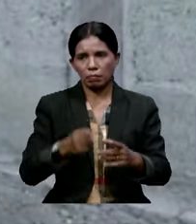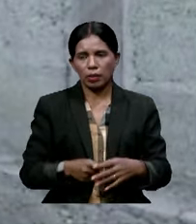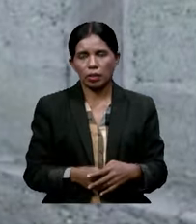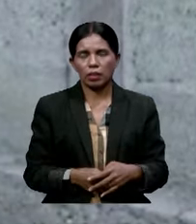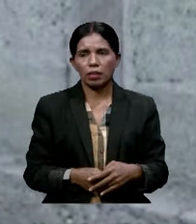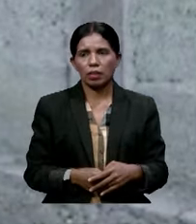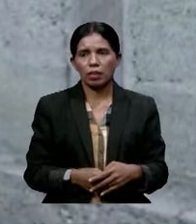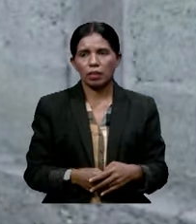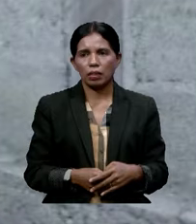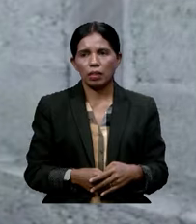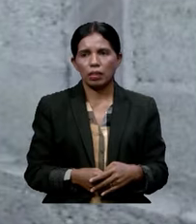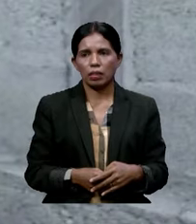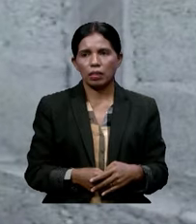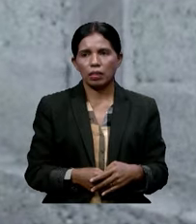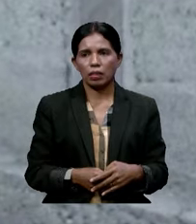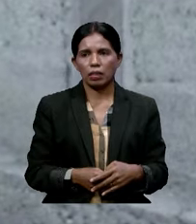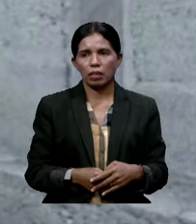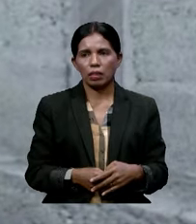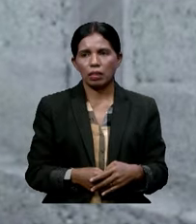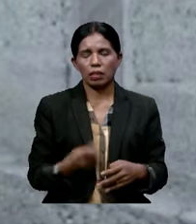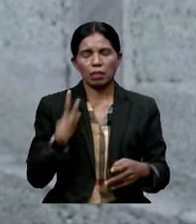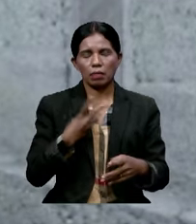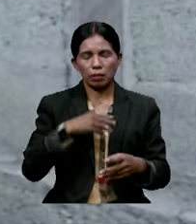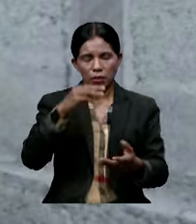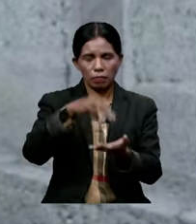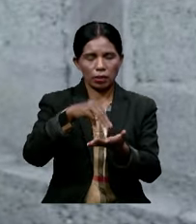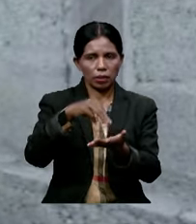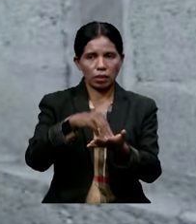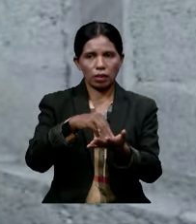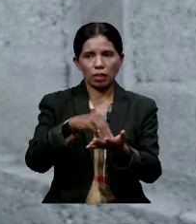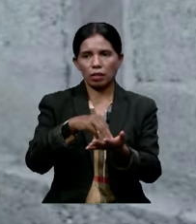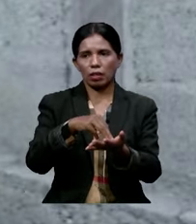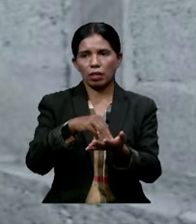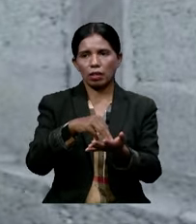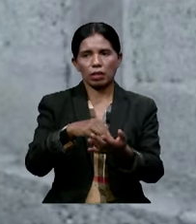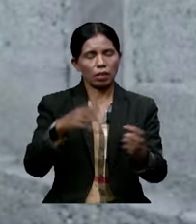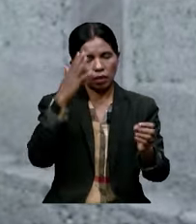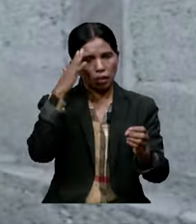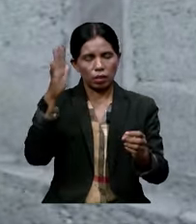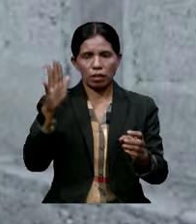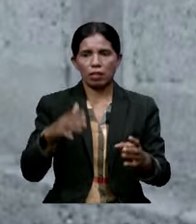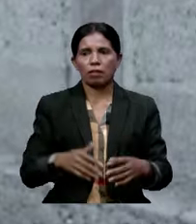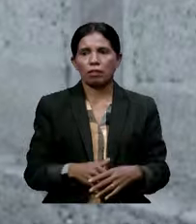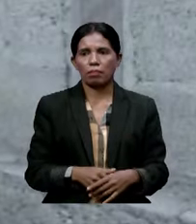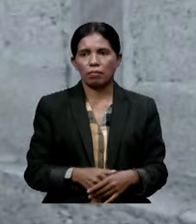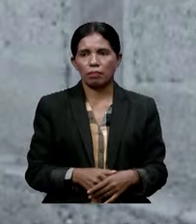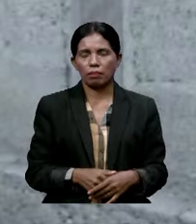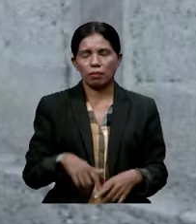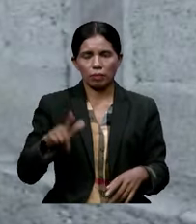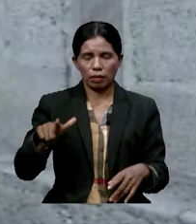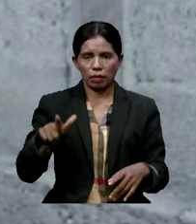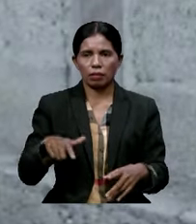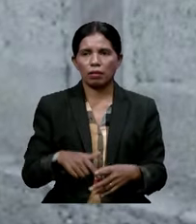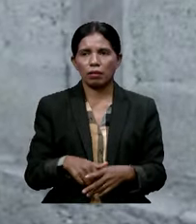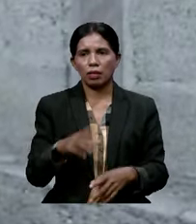também a minha matéria para lá, lá a tarde. Tarde.